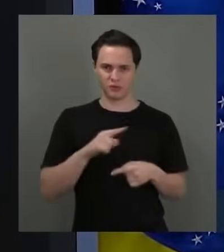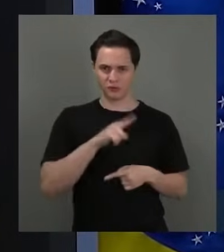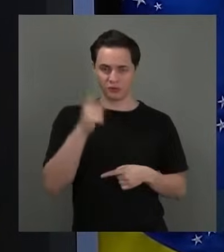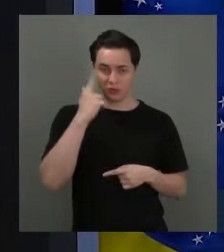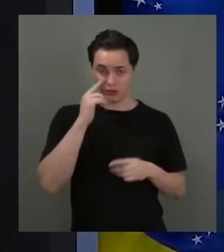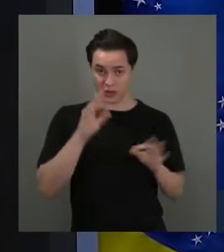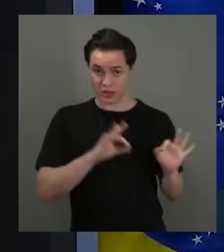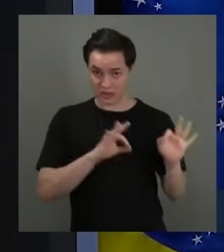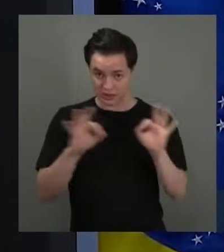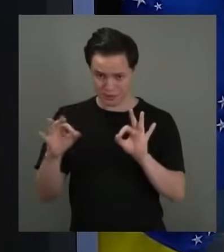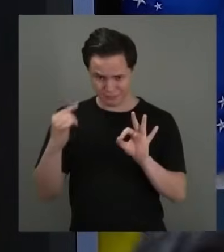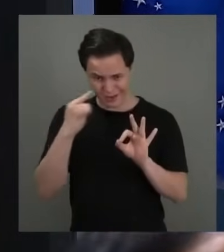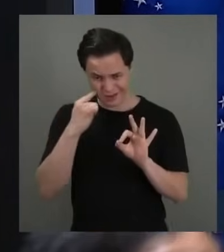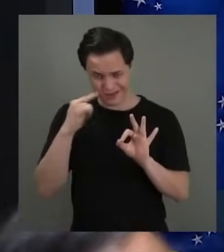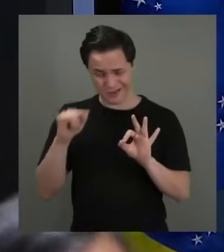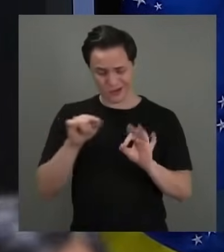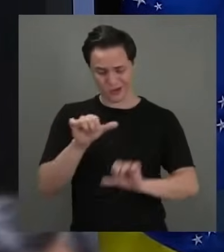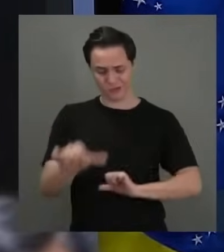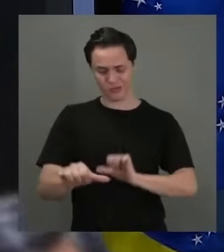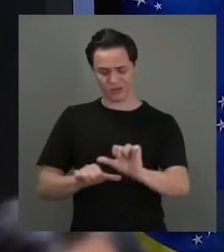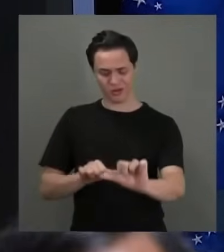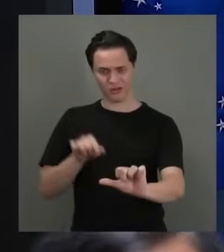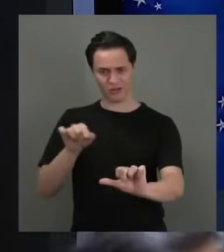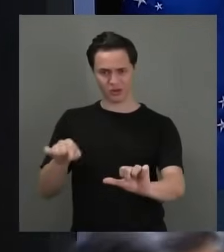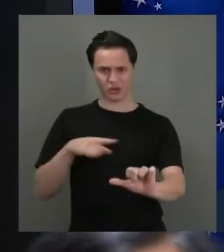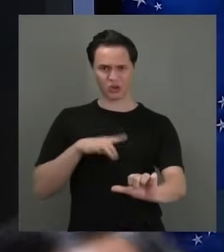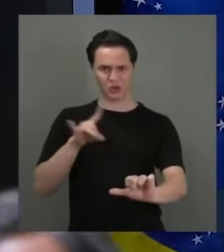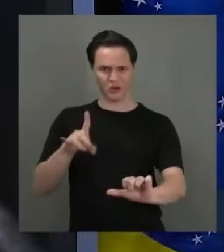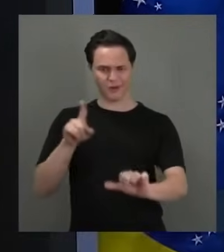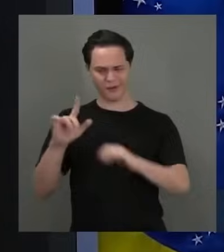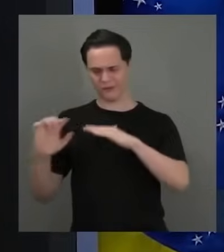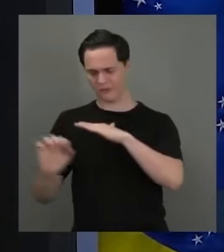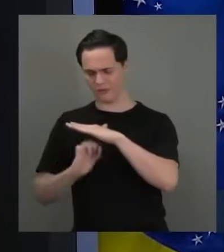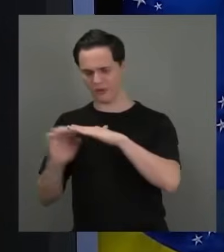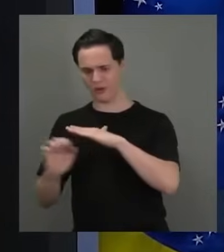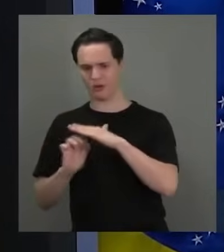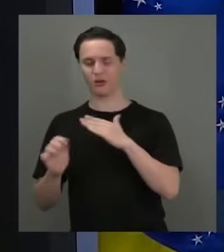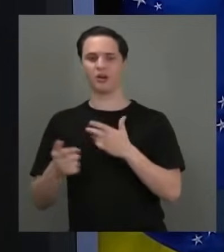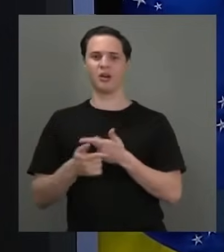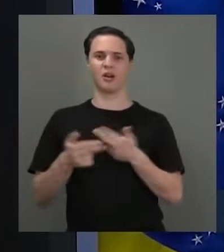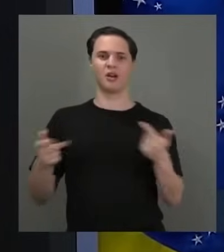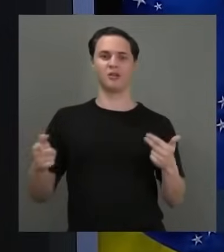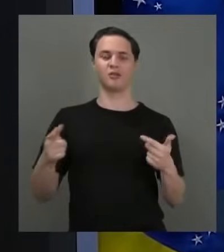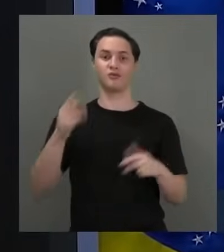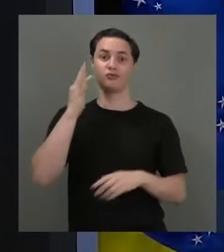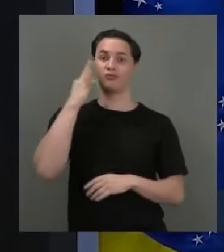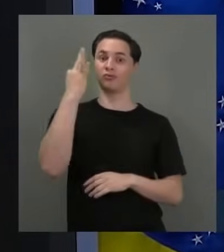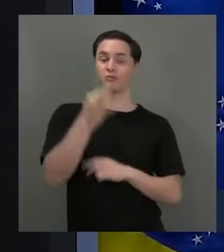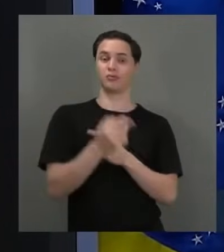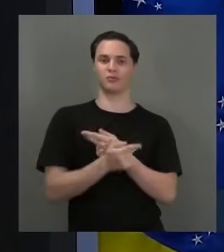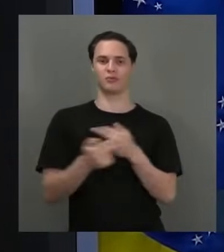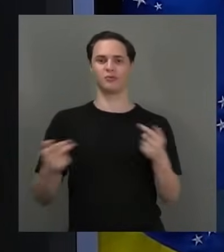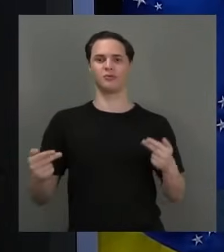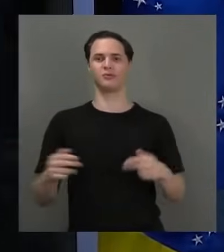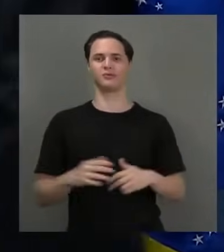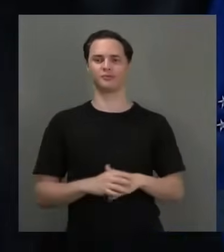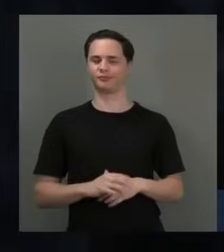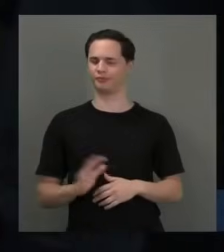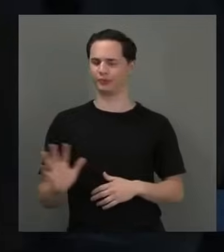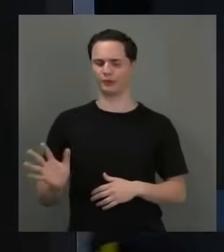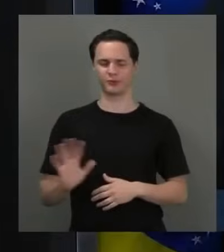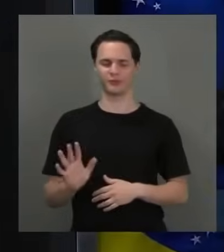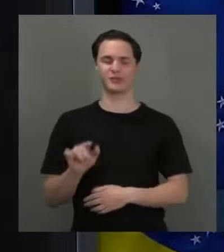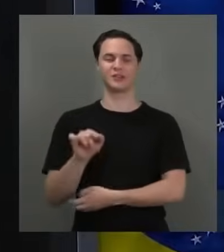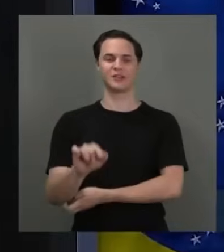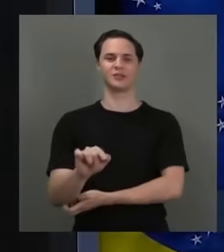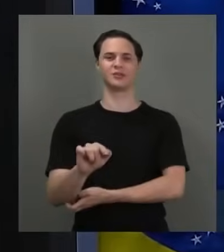que essa questão de reforma tributária só mexe com empresários, com altas fortunas, vamos dizer assim? Não, isso